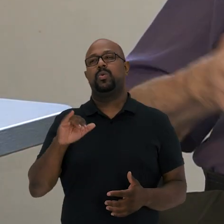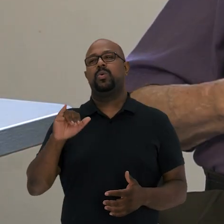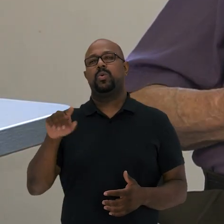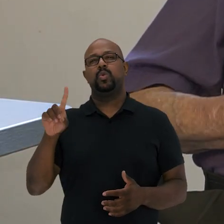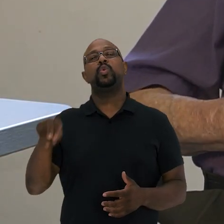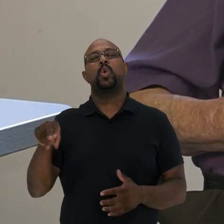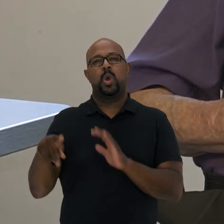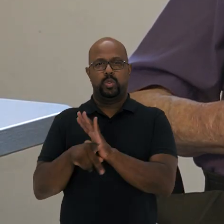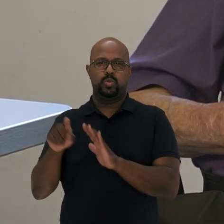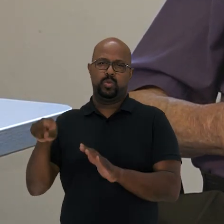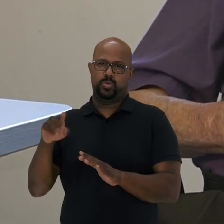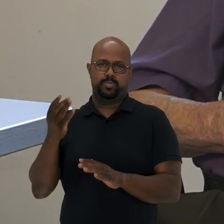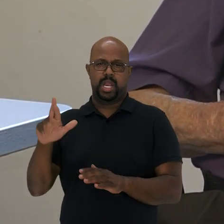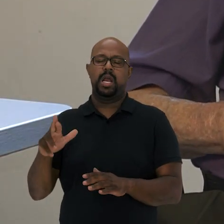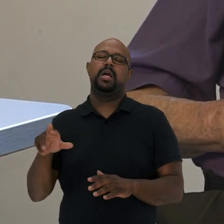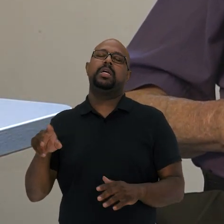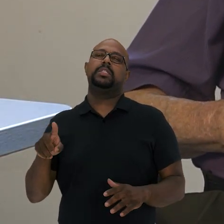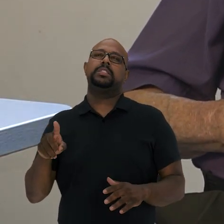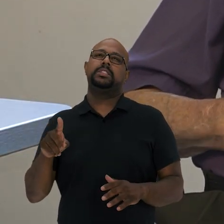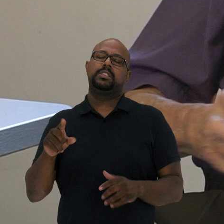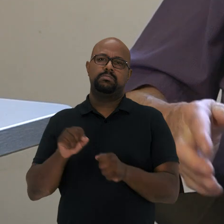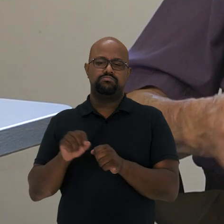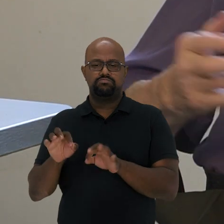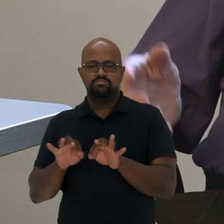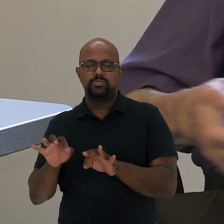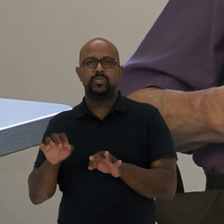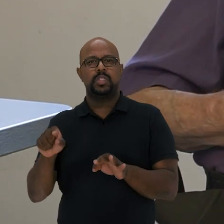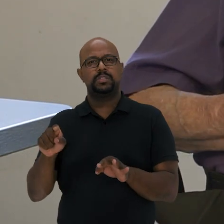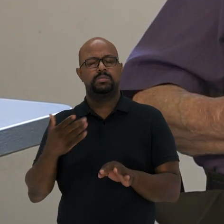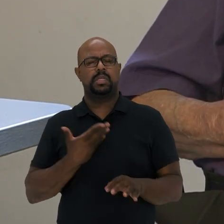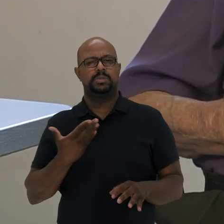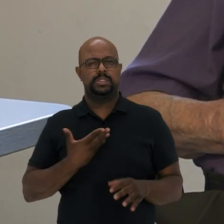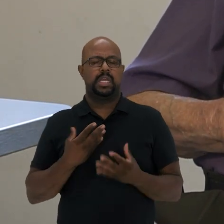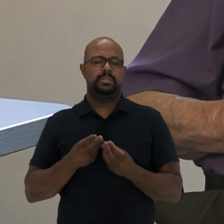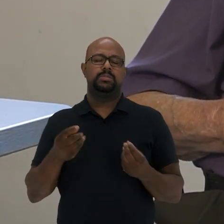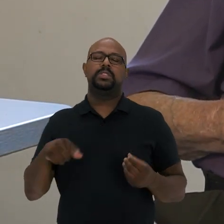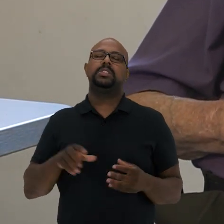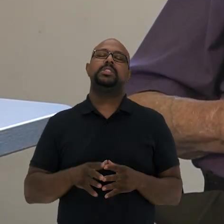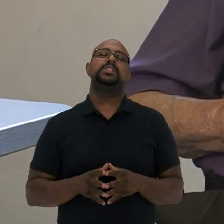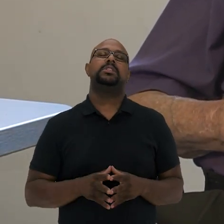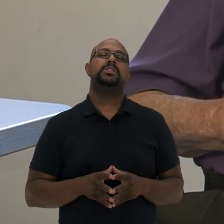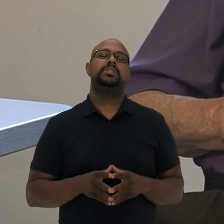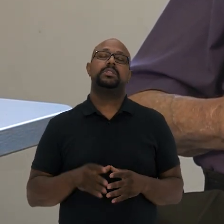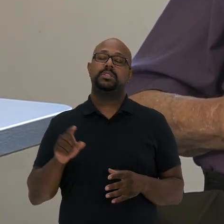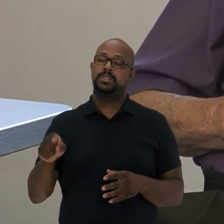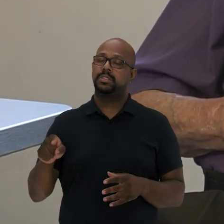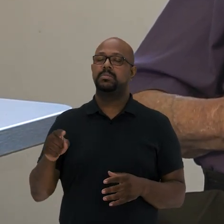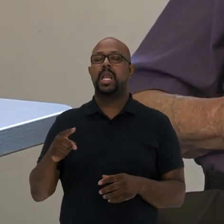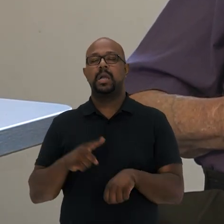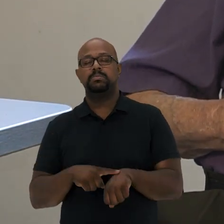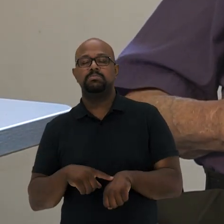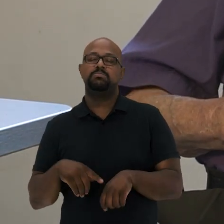Ivo Cordoni, que era o dono ali, fazia inclusive a contabilidade, coisa dele. Então chegava